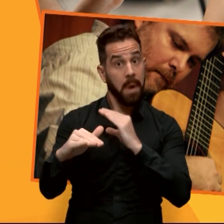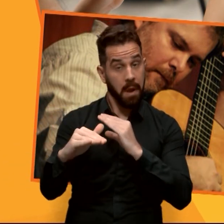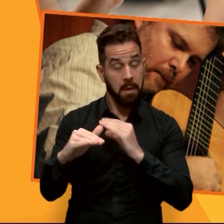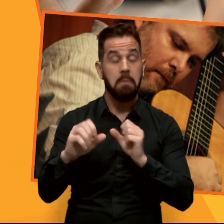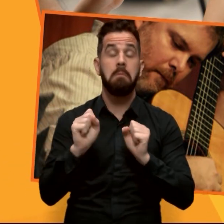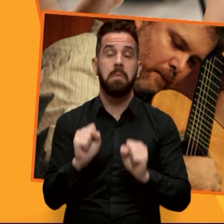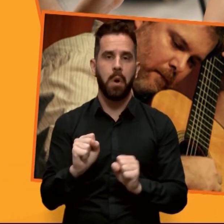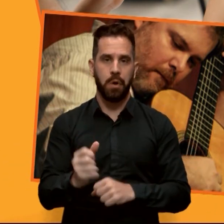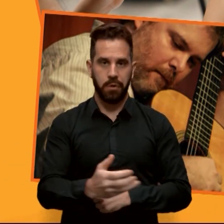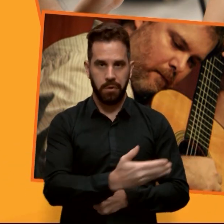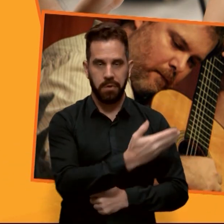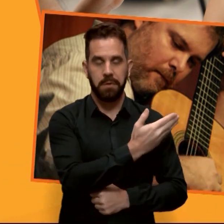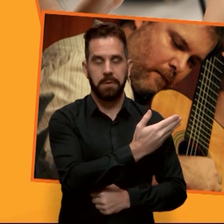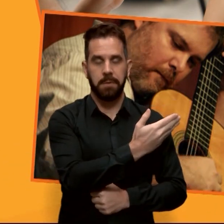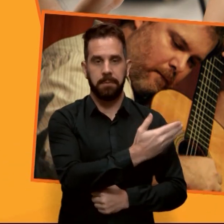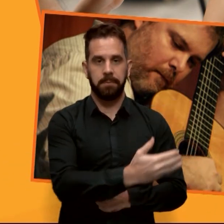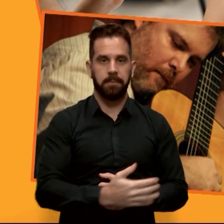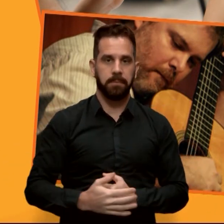FG@gmail.com